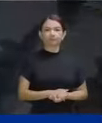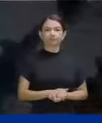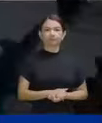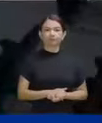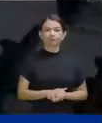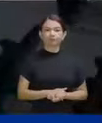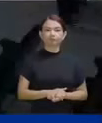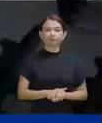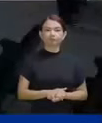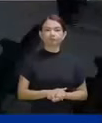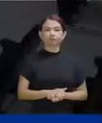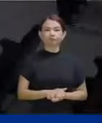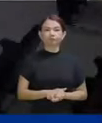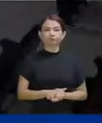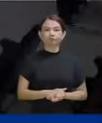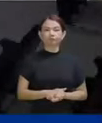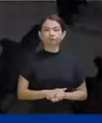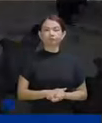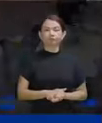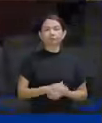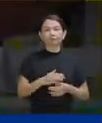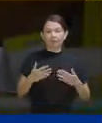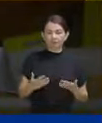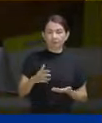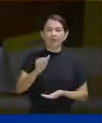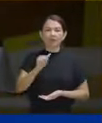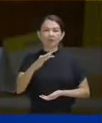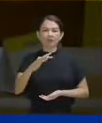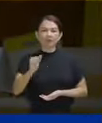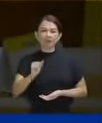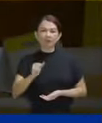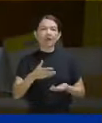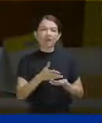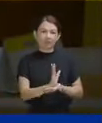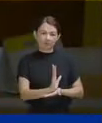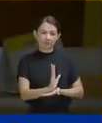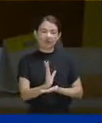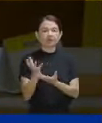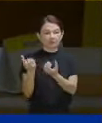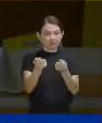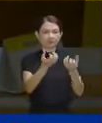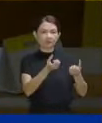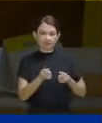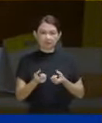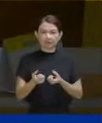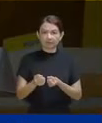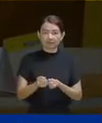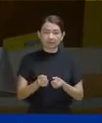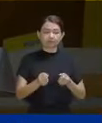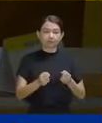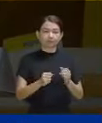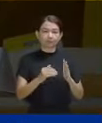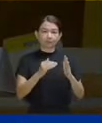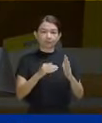Não havendo óbice, declaro-a aprovada. Na barra inferior, 16 e